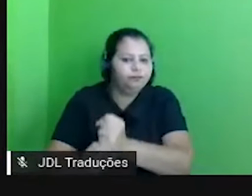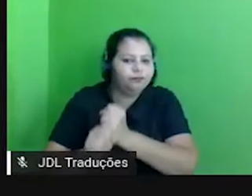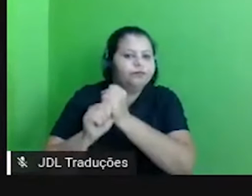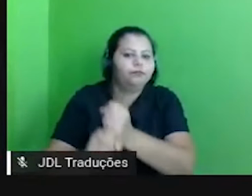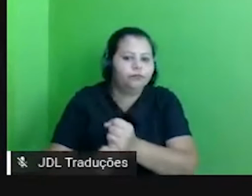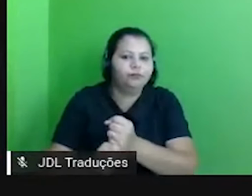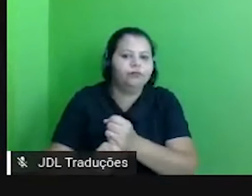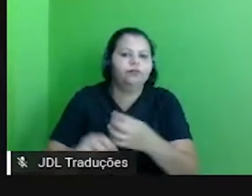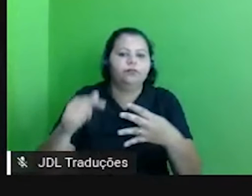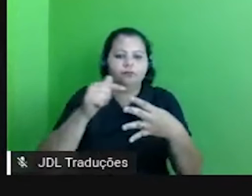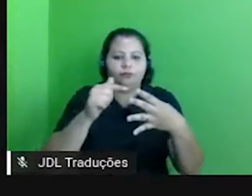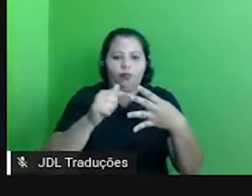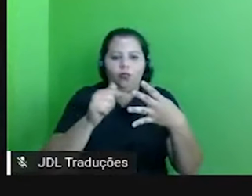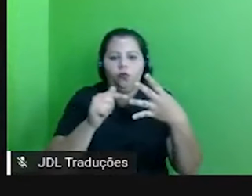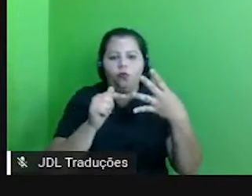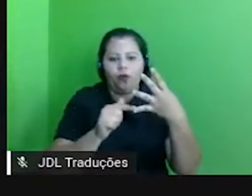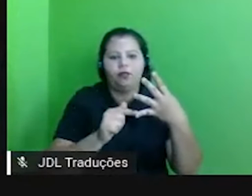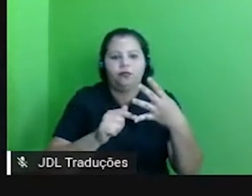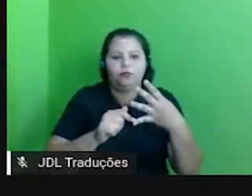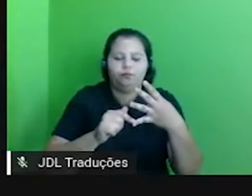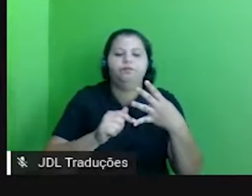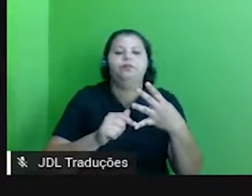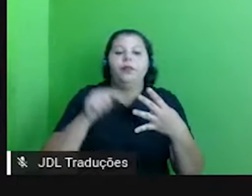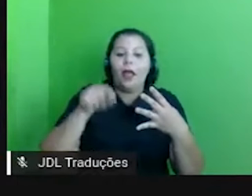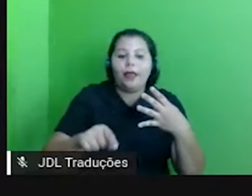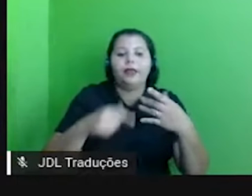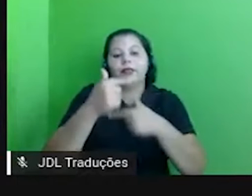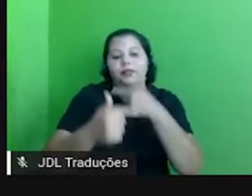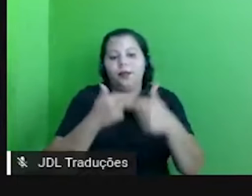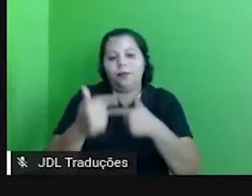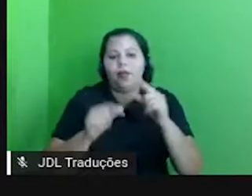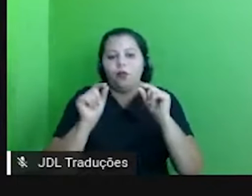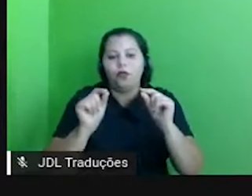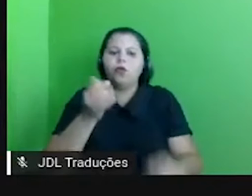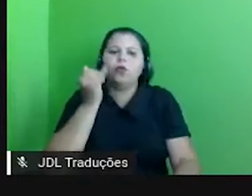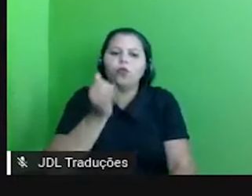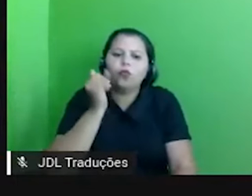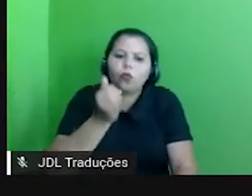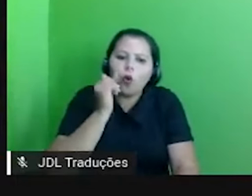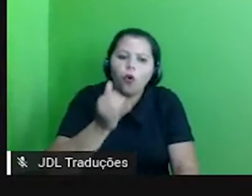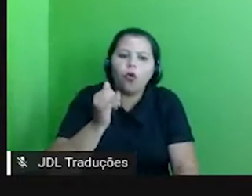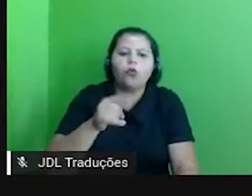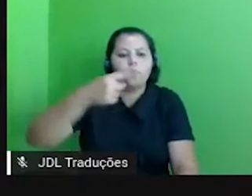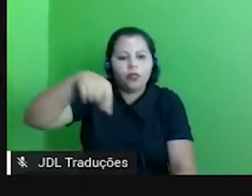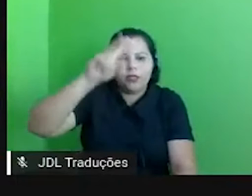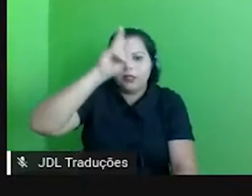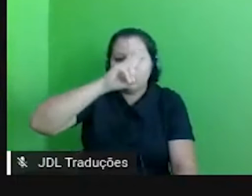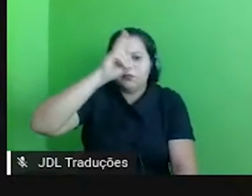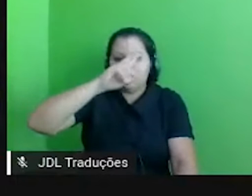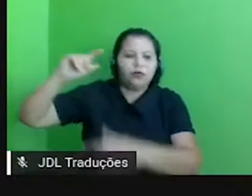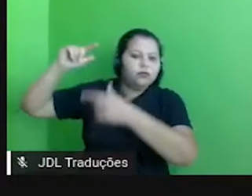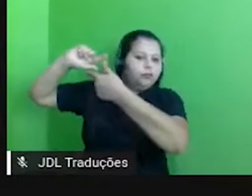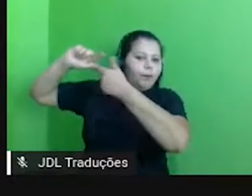pontos aqui o seu trabalho a ludicidade né com o reconto desses pontos tradicionais